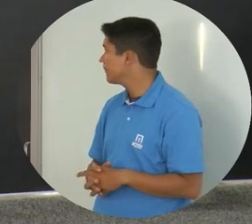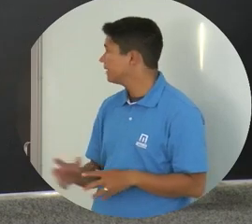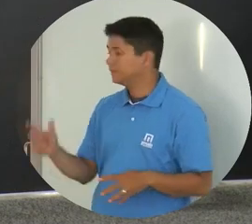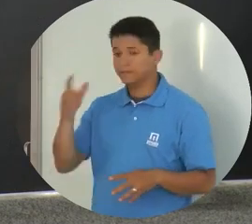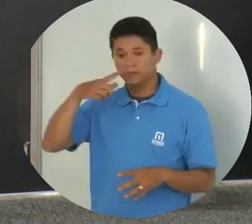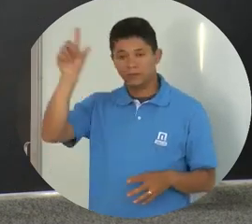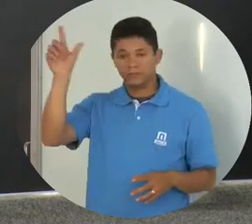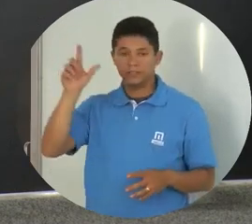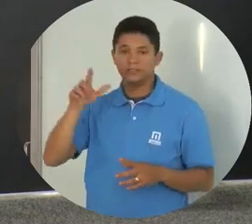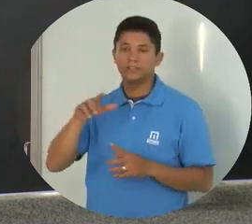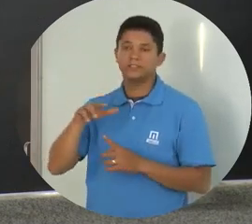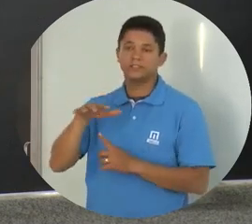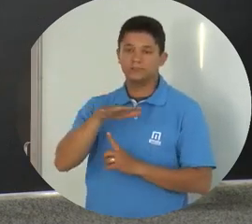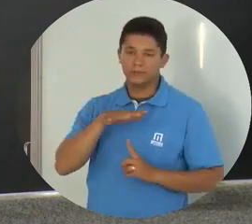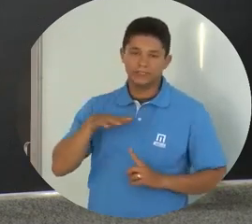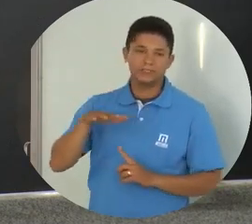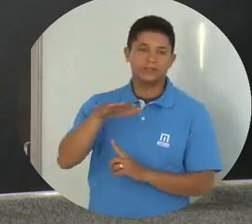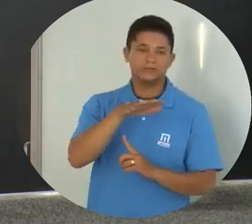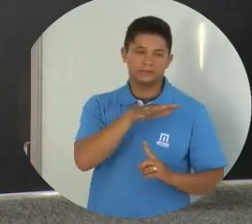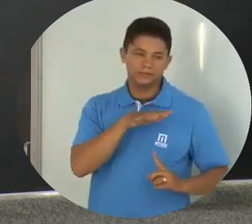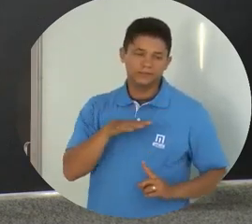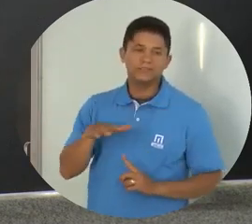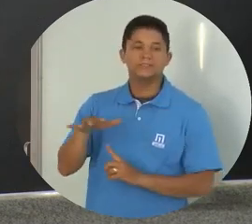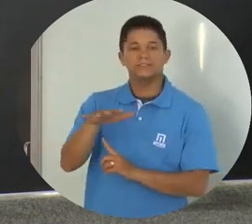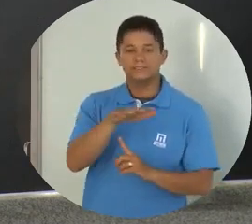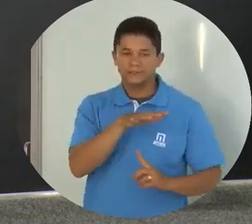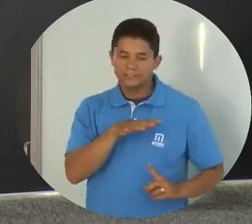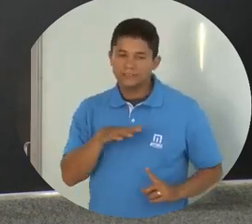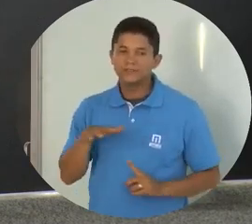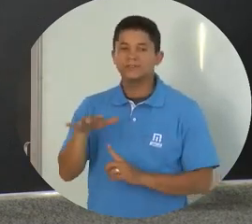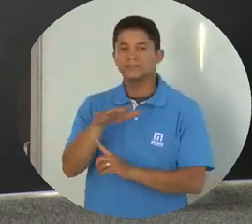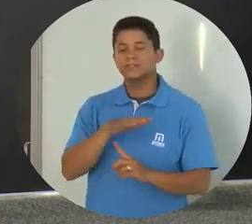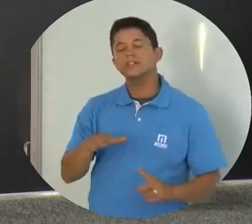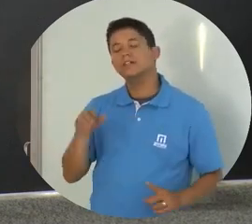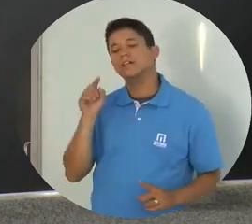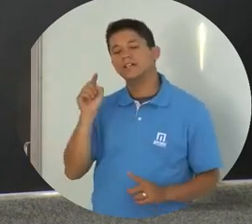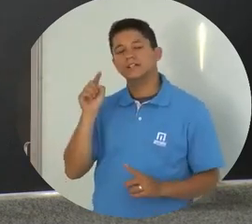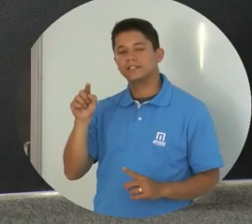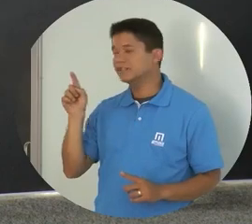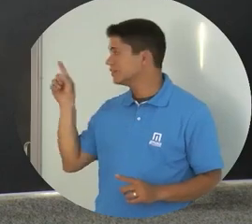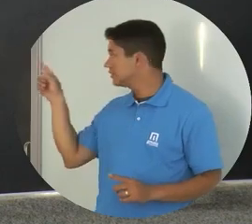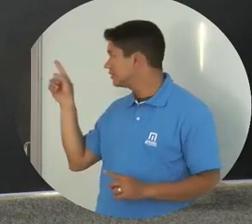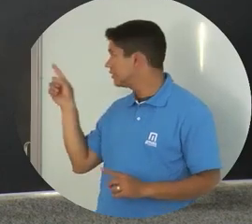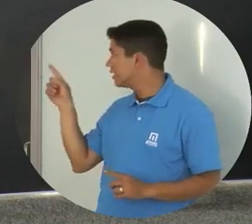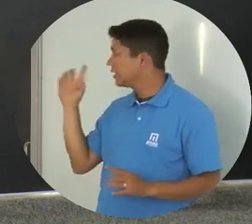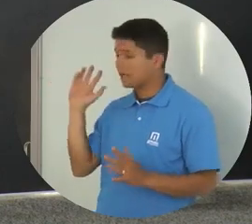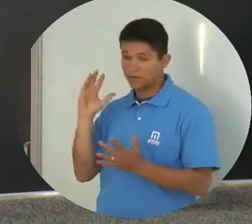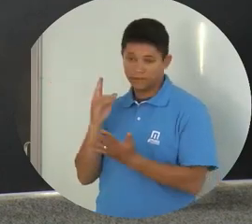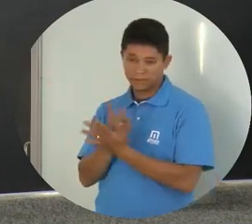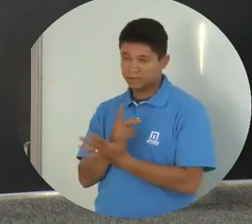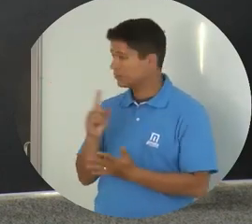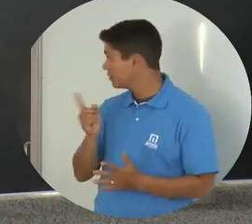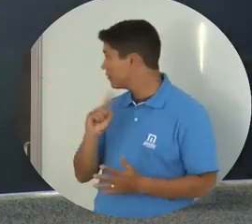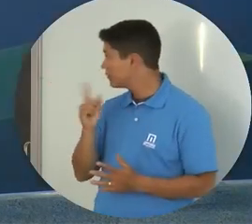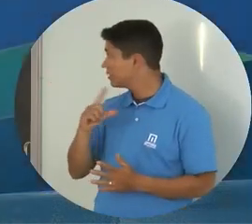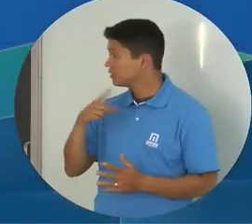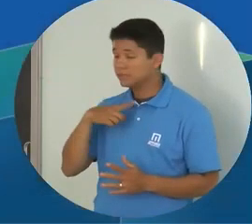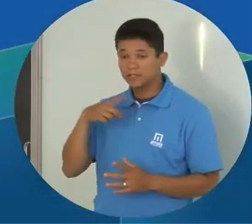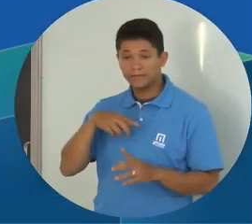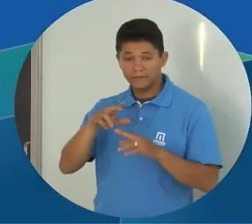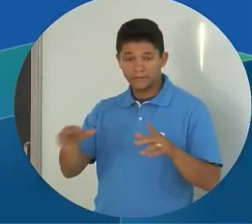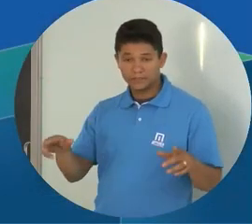outra situação, até a título, né, complementar, não é o caso em voga, mas existem